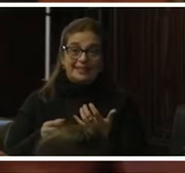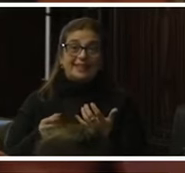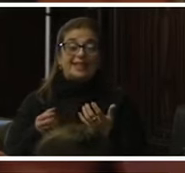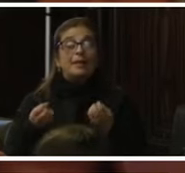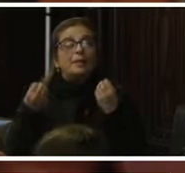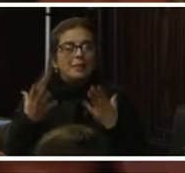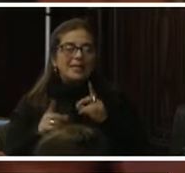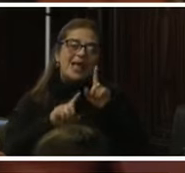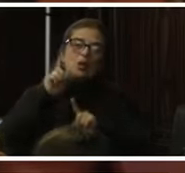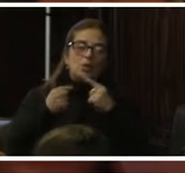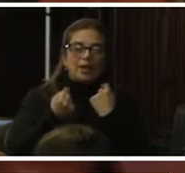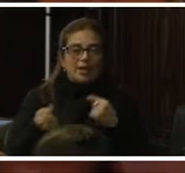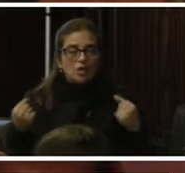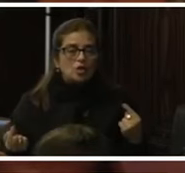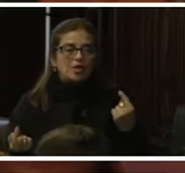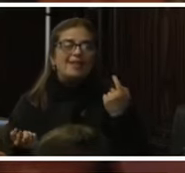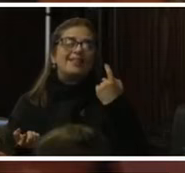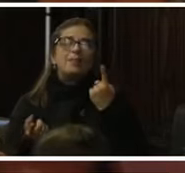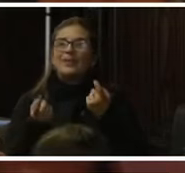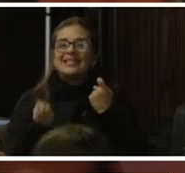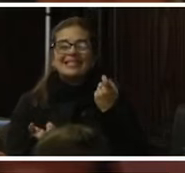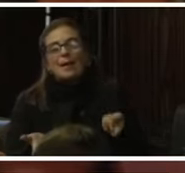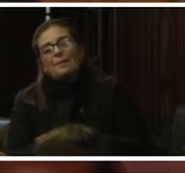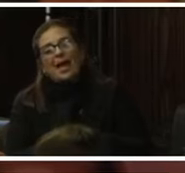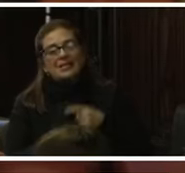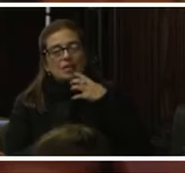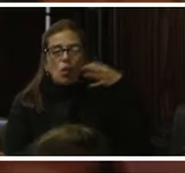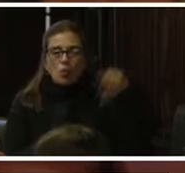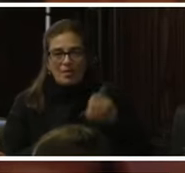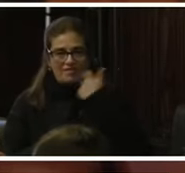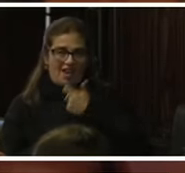alguma coisa para que seja cumprido esses acordos